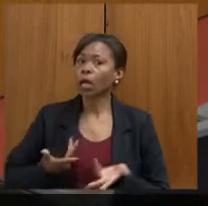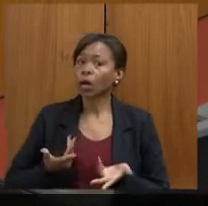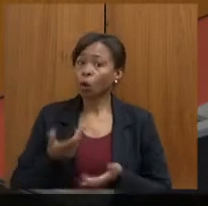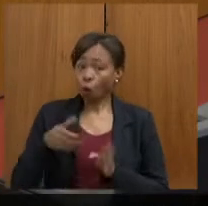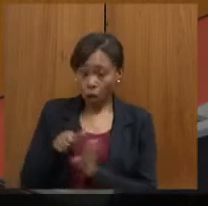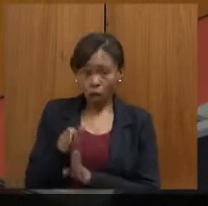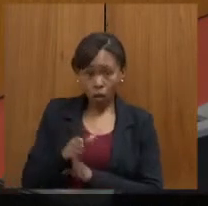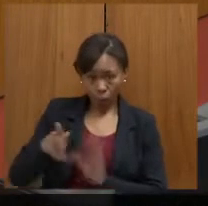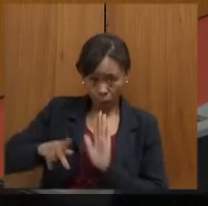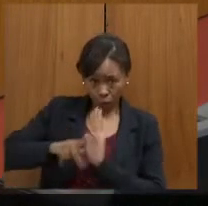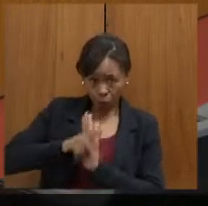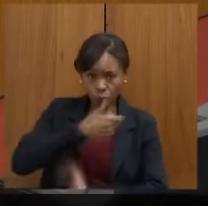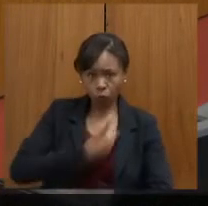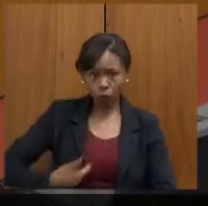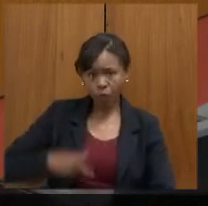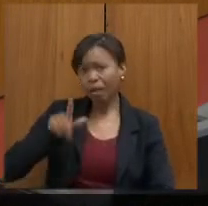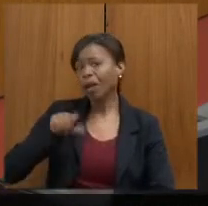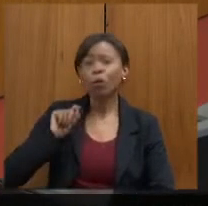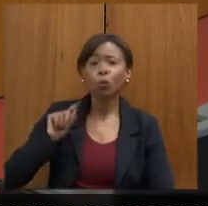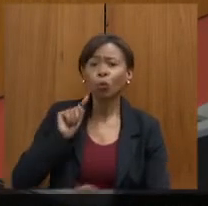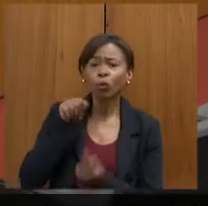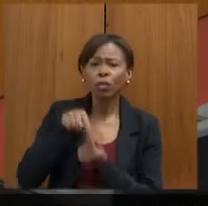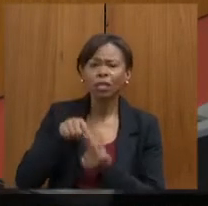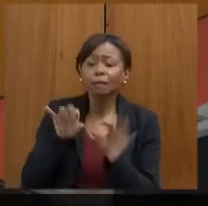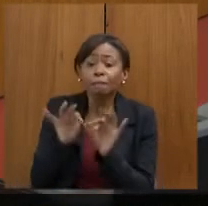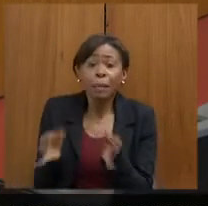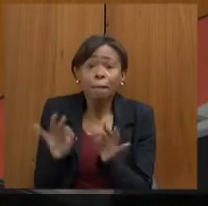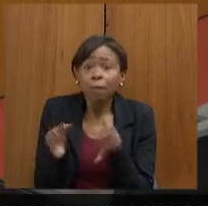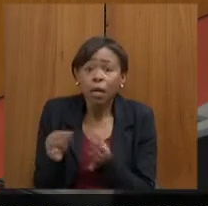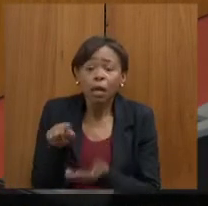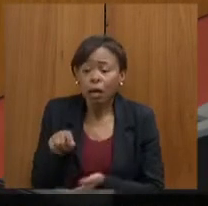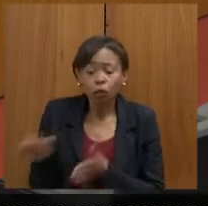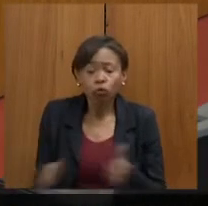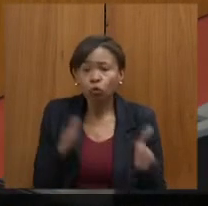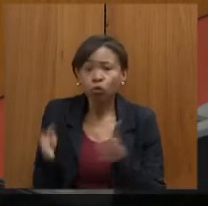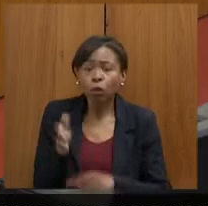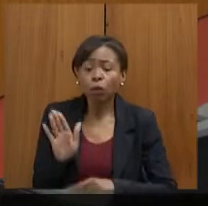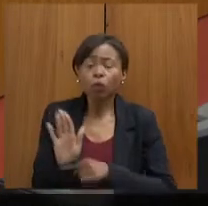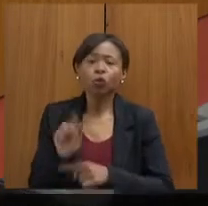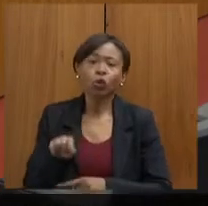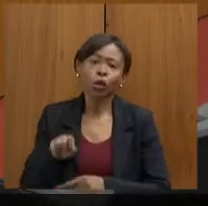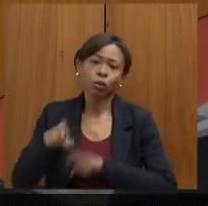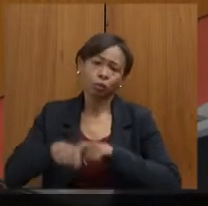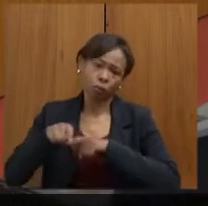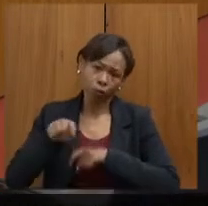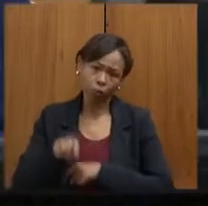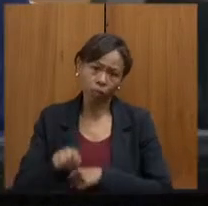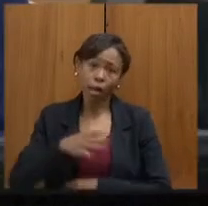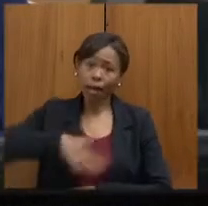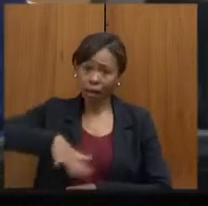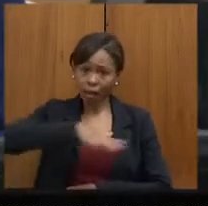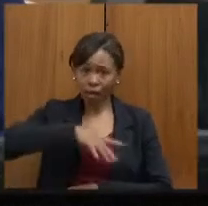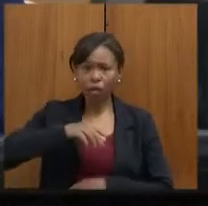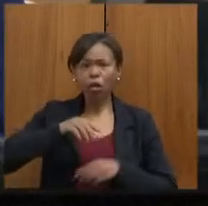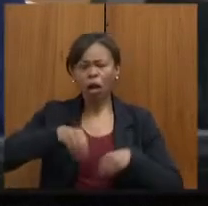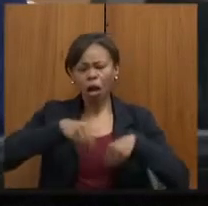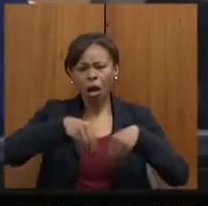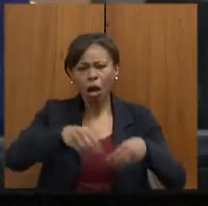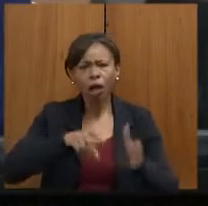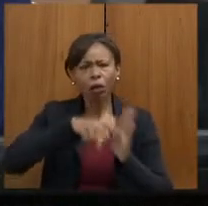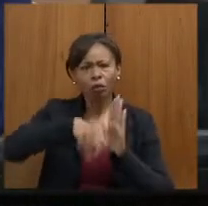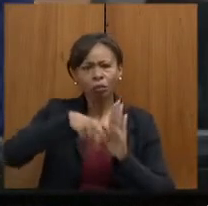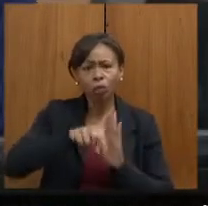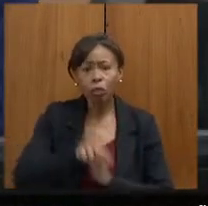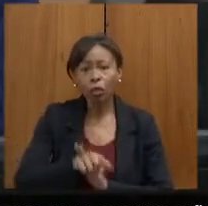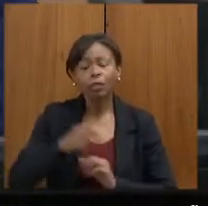Governador é simplificar o máximo para quem produzem todos os sentidos e aqui na agropecuária a gente tem que lutar cada